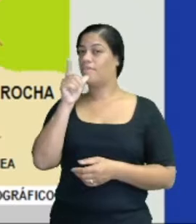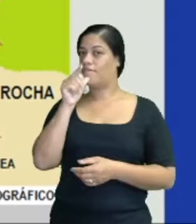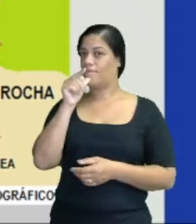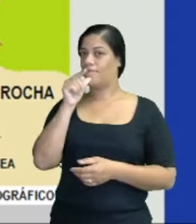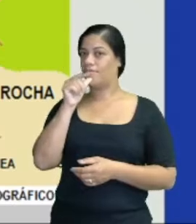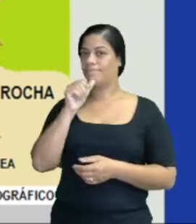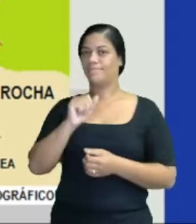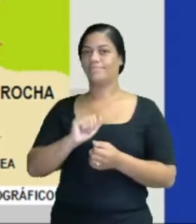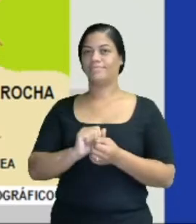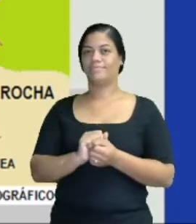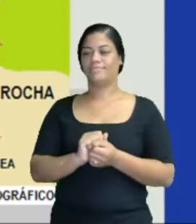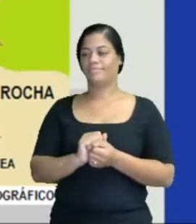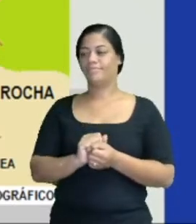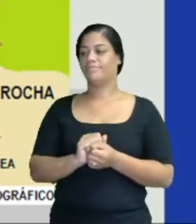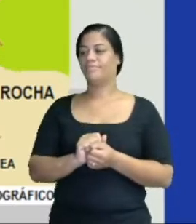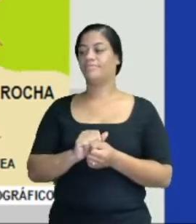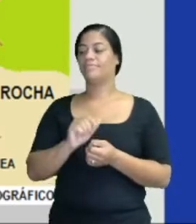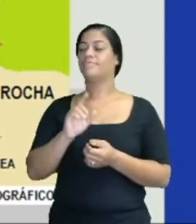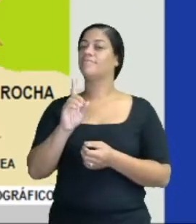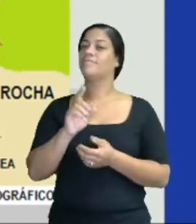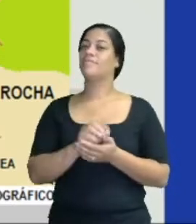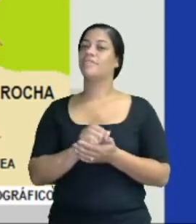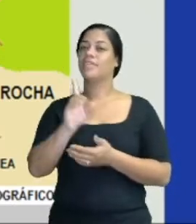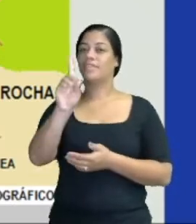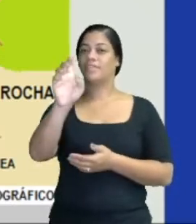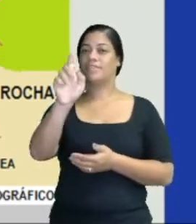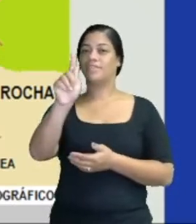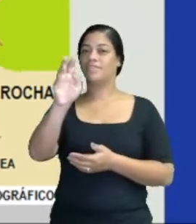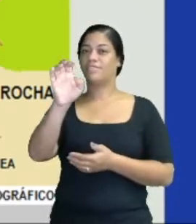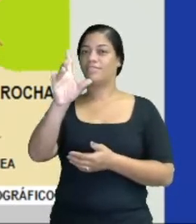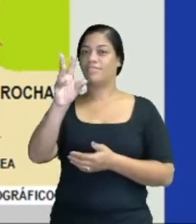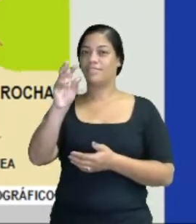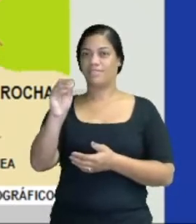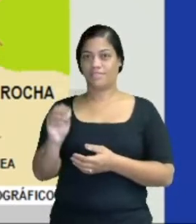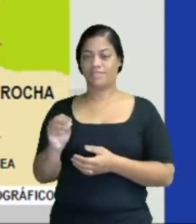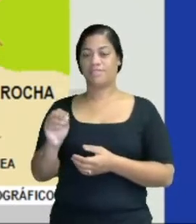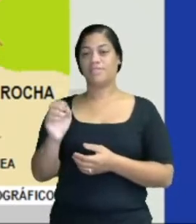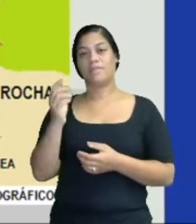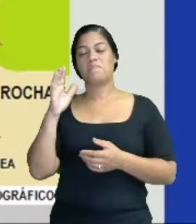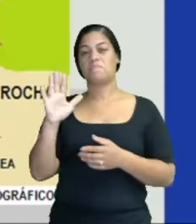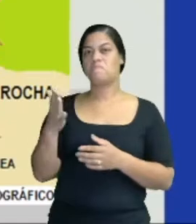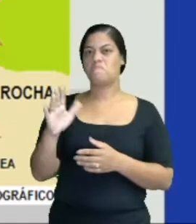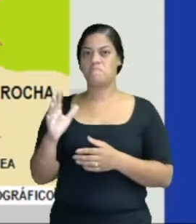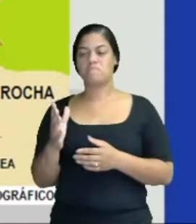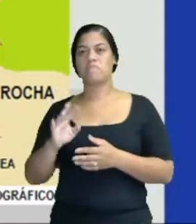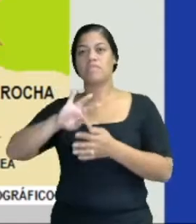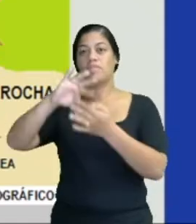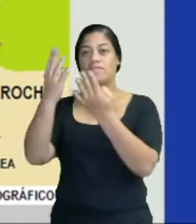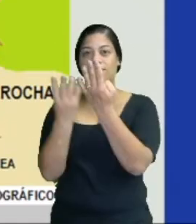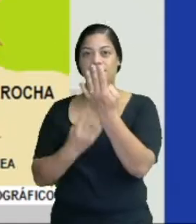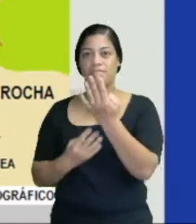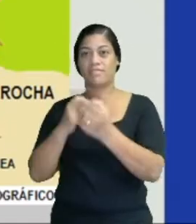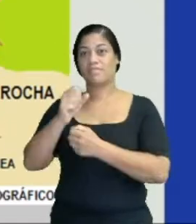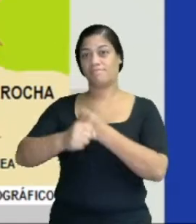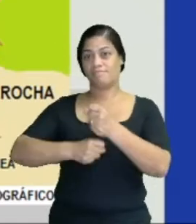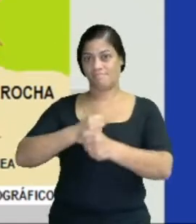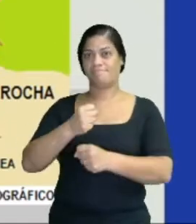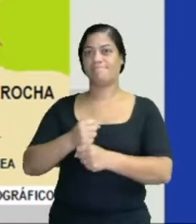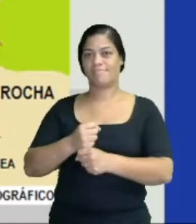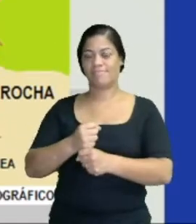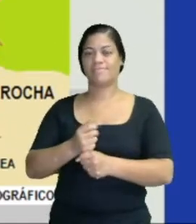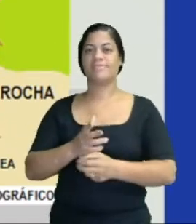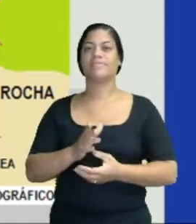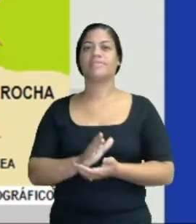água através do degelo, né? Dependendo da estação do ano que a gente tiver, a gente vai ter o degelo dessas calotas